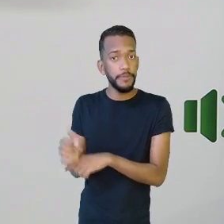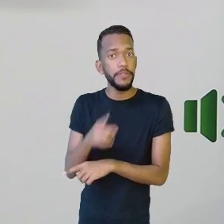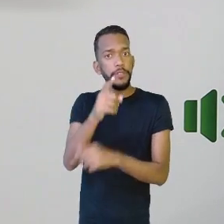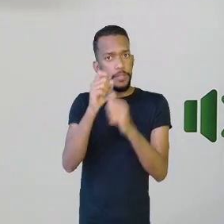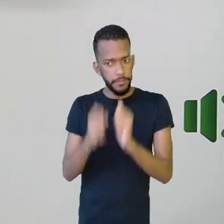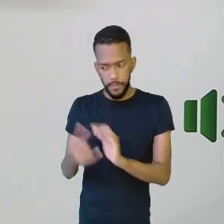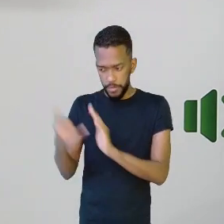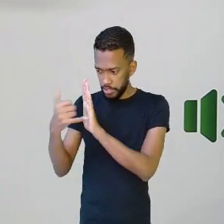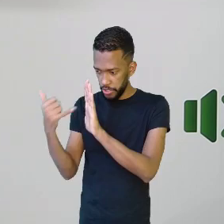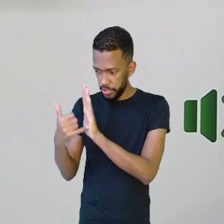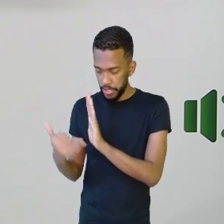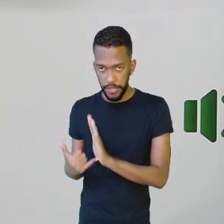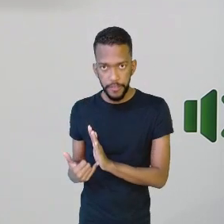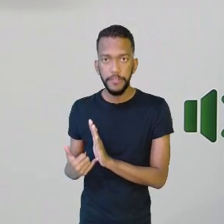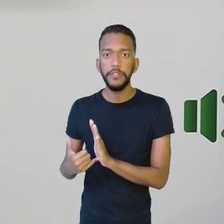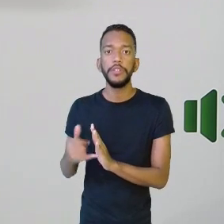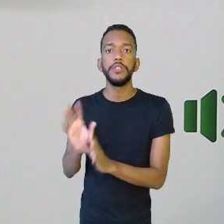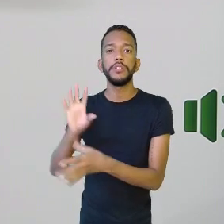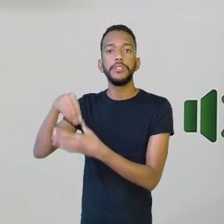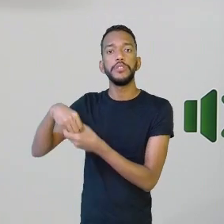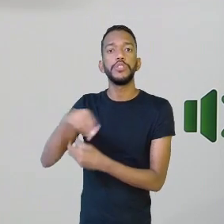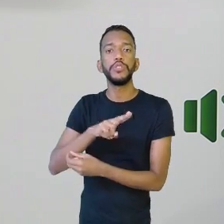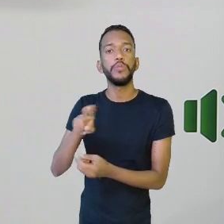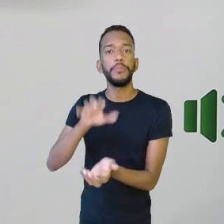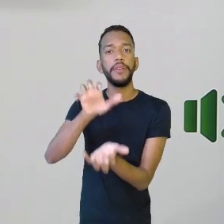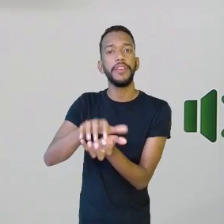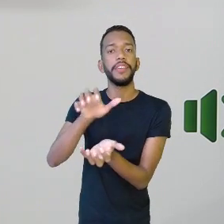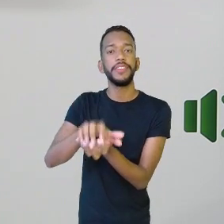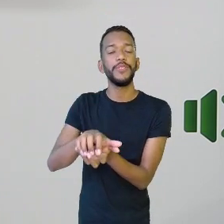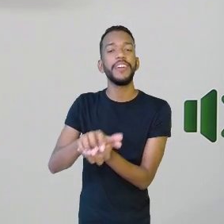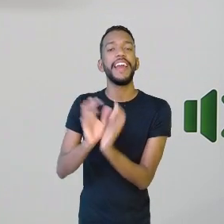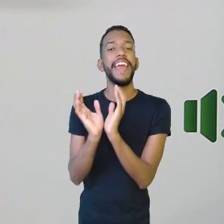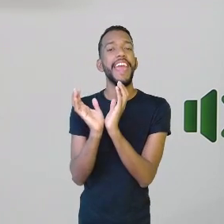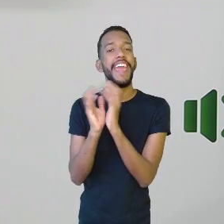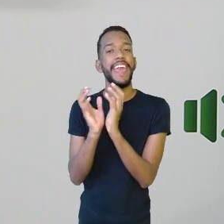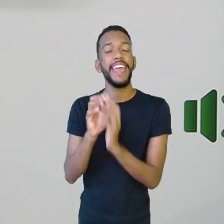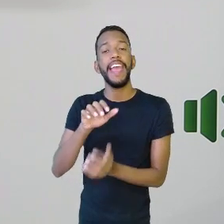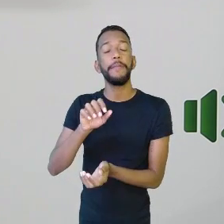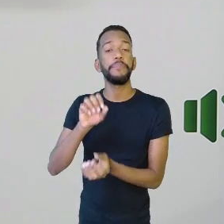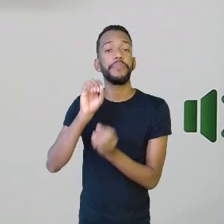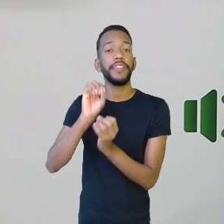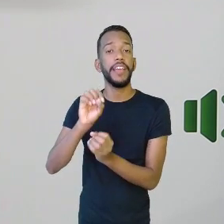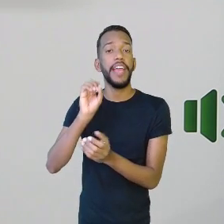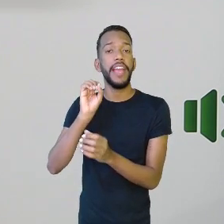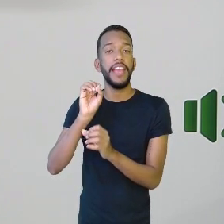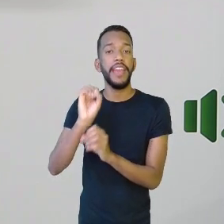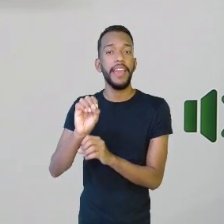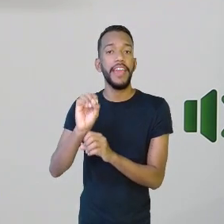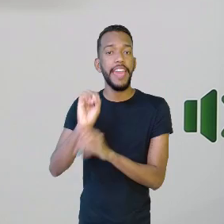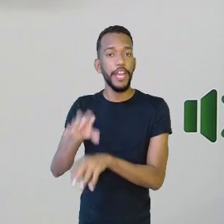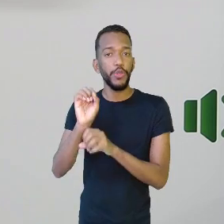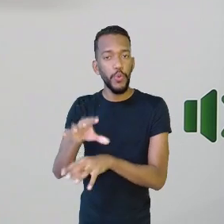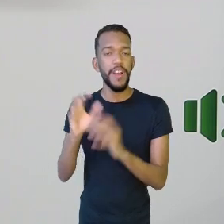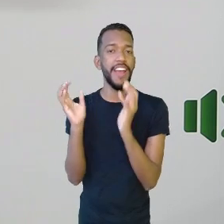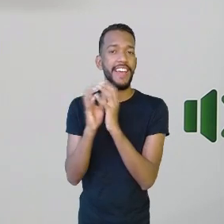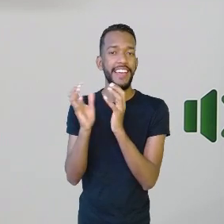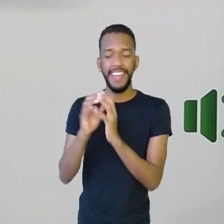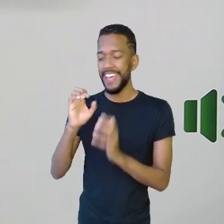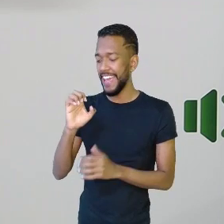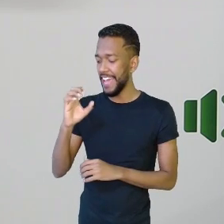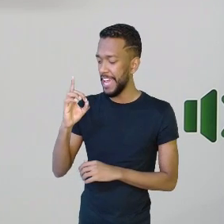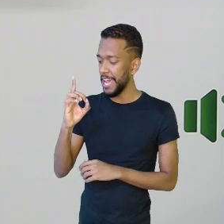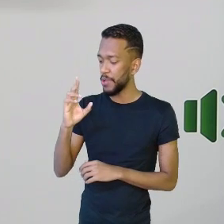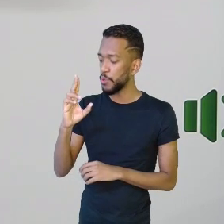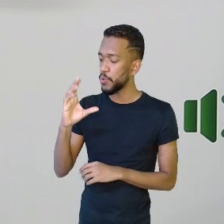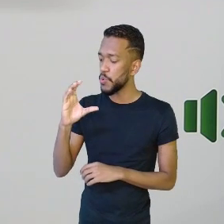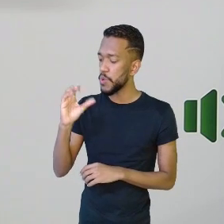inscrevem lá, ó, no Educa Recife. Vocês vão ser... E bota lá o sininho, porque vocês vão ser avisados de todas